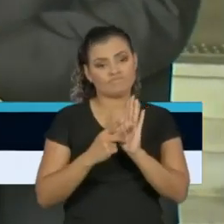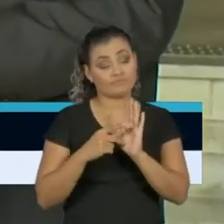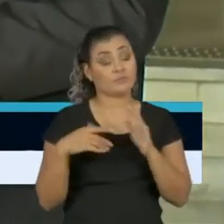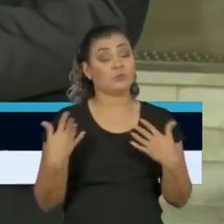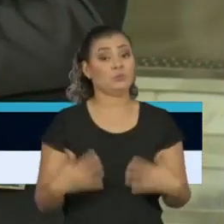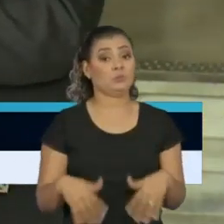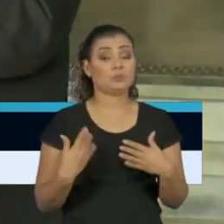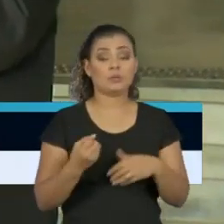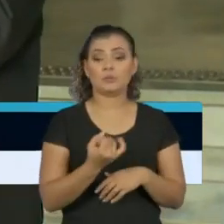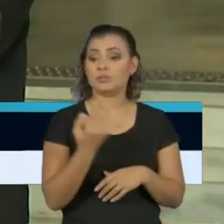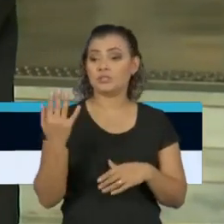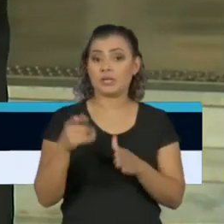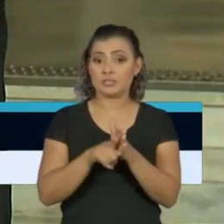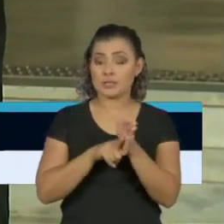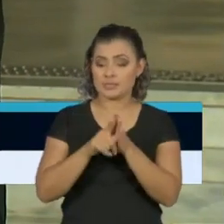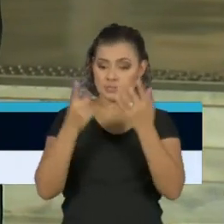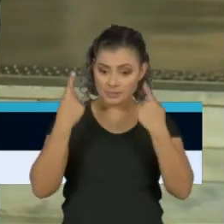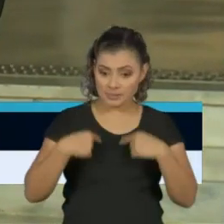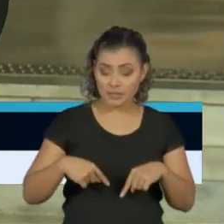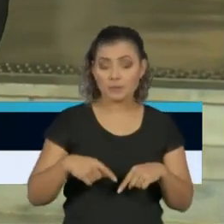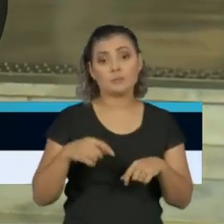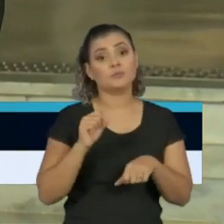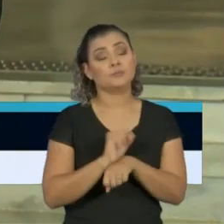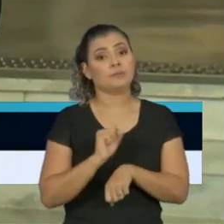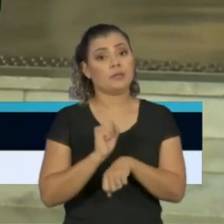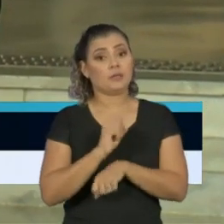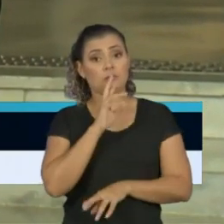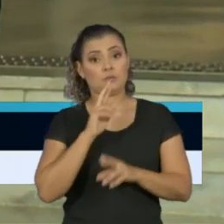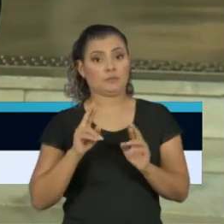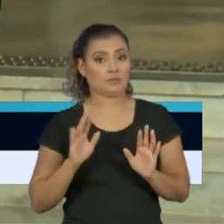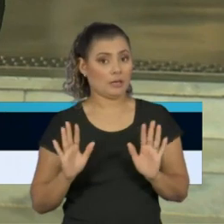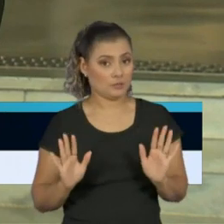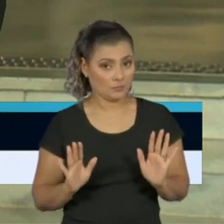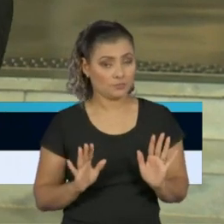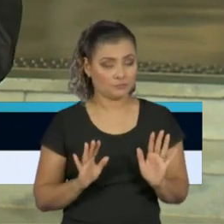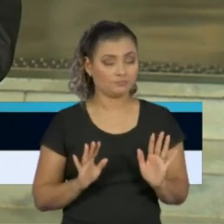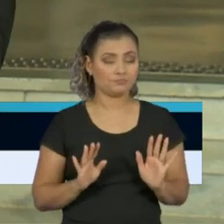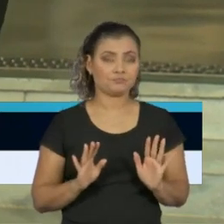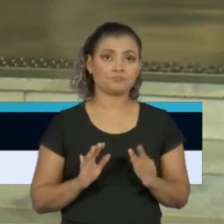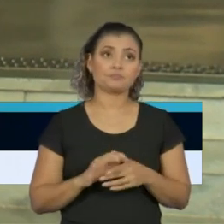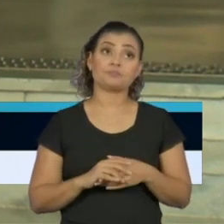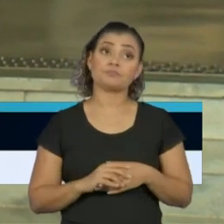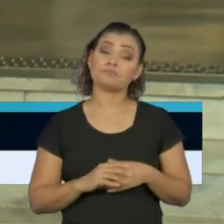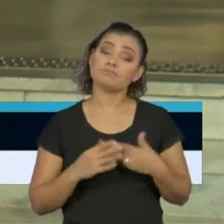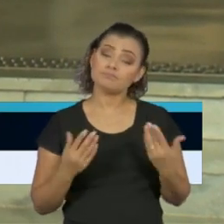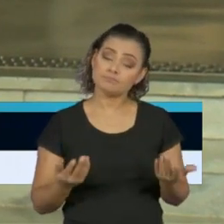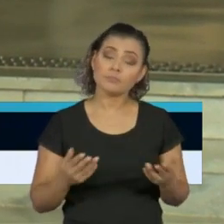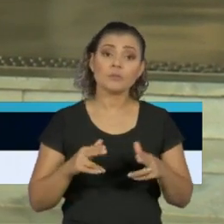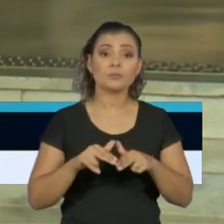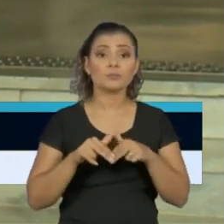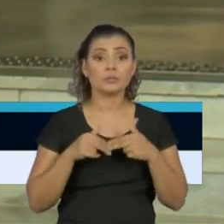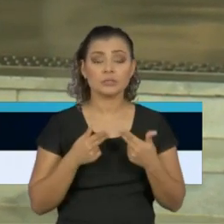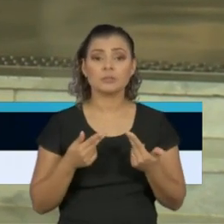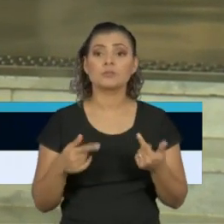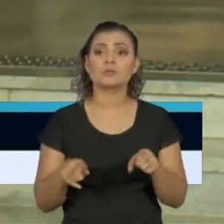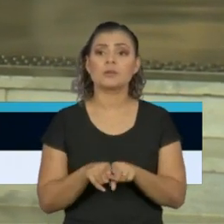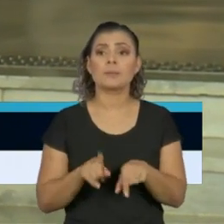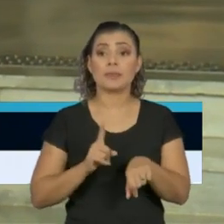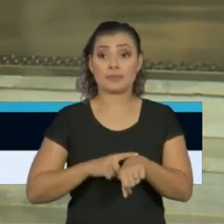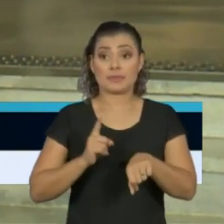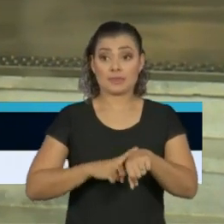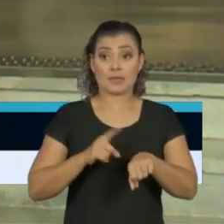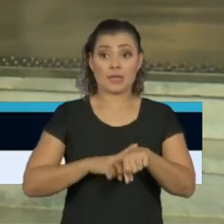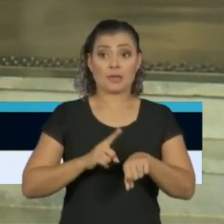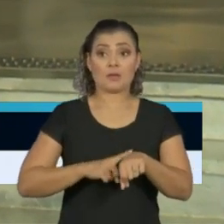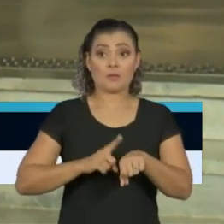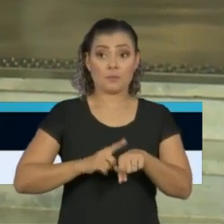número de exames a confirmar, E, nesse sentido, o tempo que